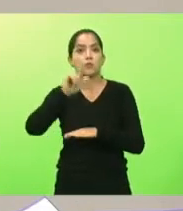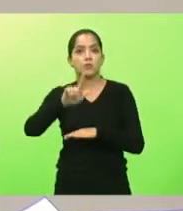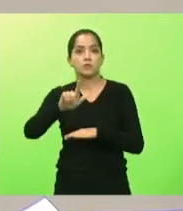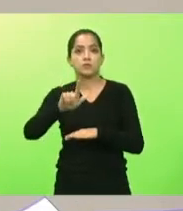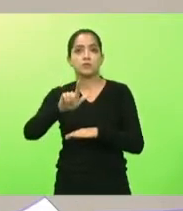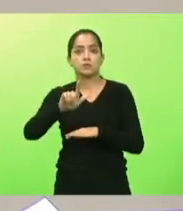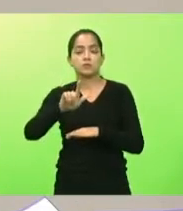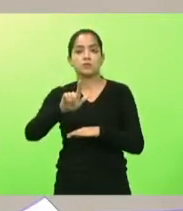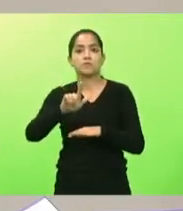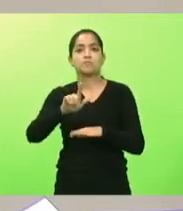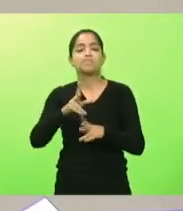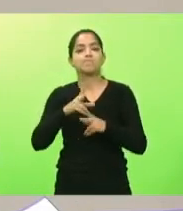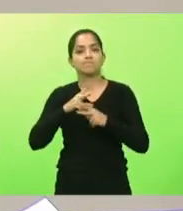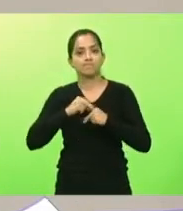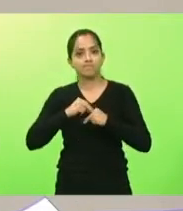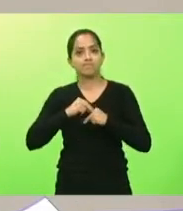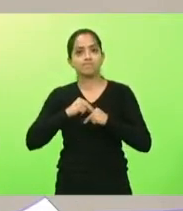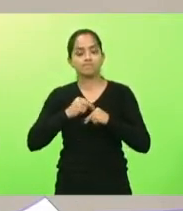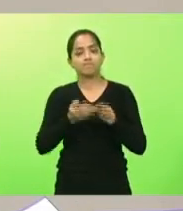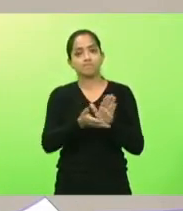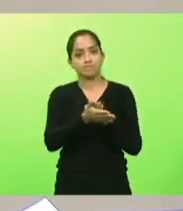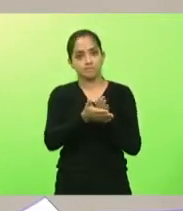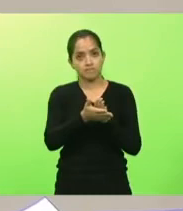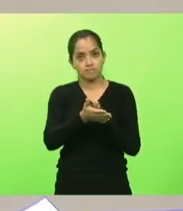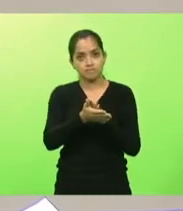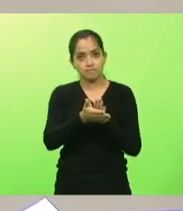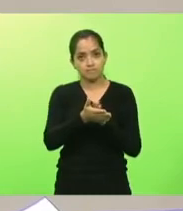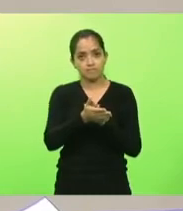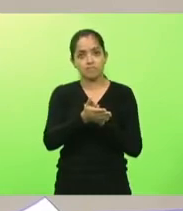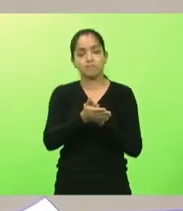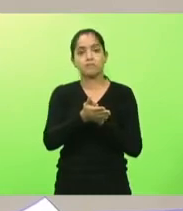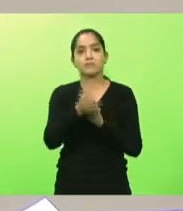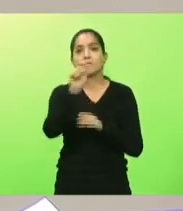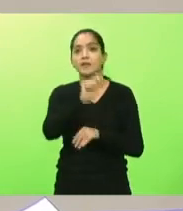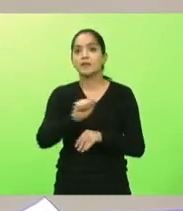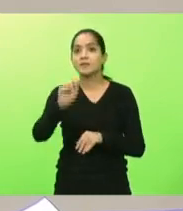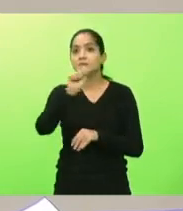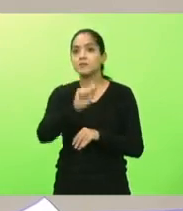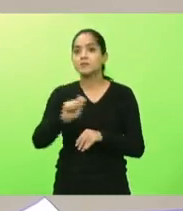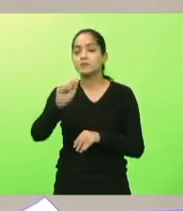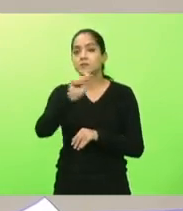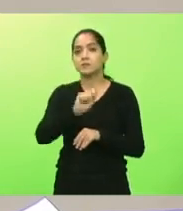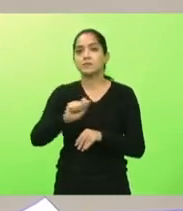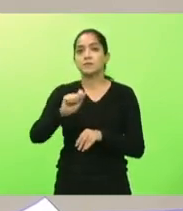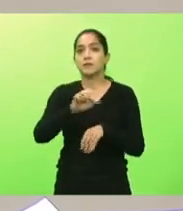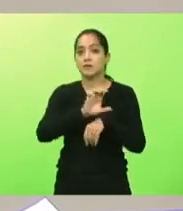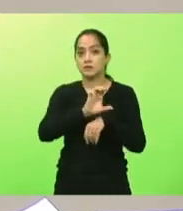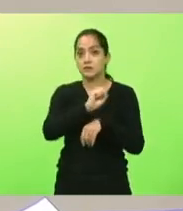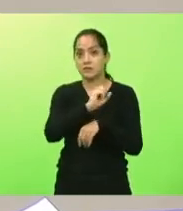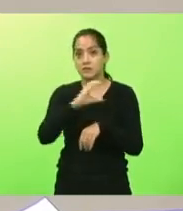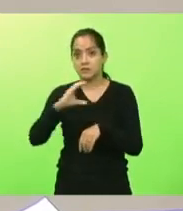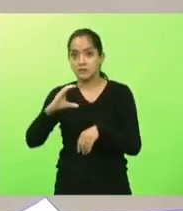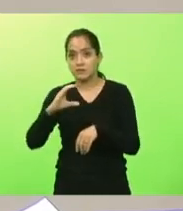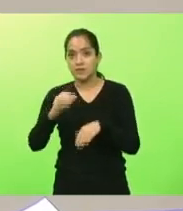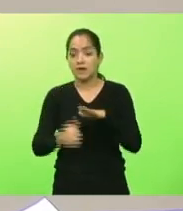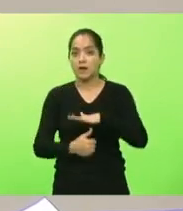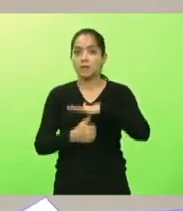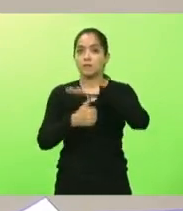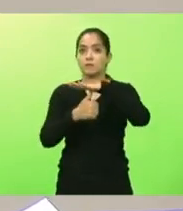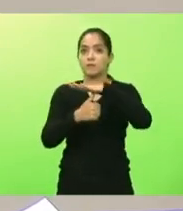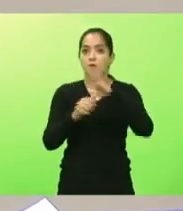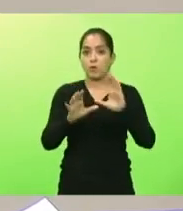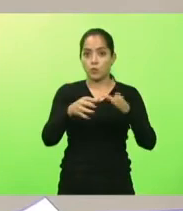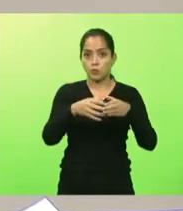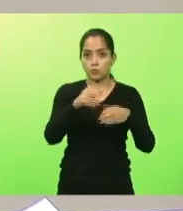faz merecedora do reconhecimento e aplauso pela sociedade catarinense, os quais se estendem à reitoria, ao corpo docente,